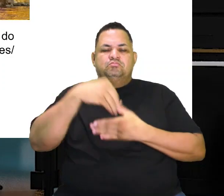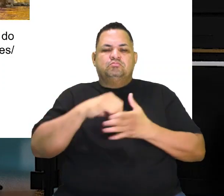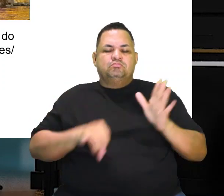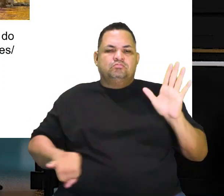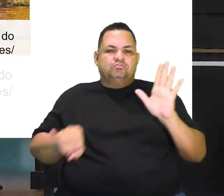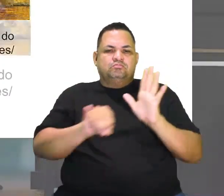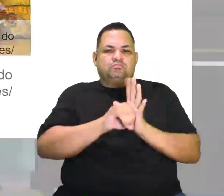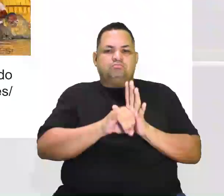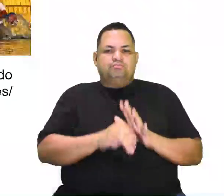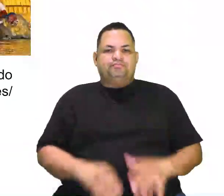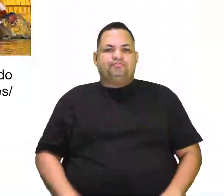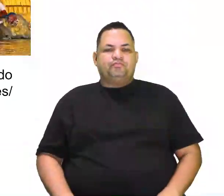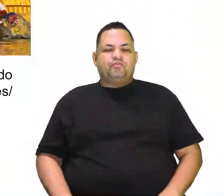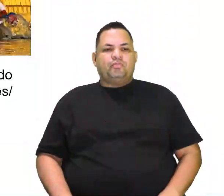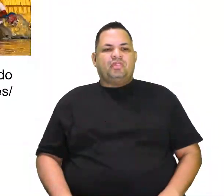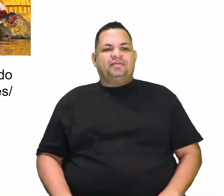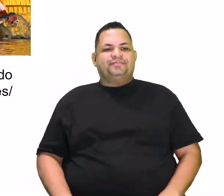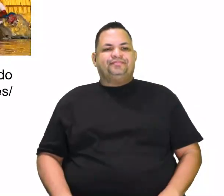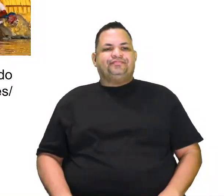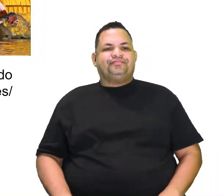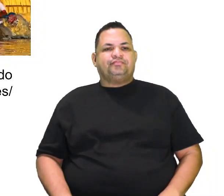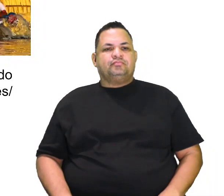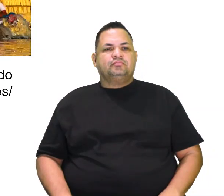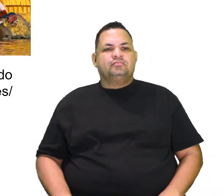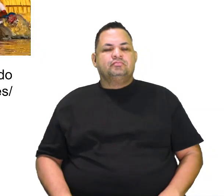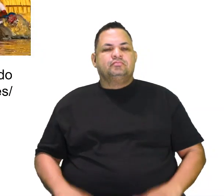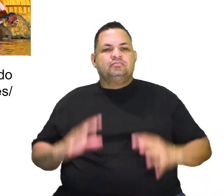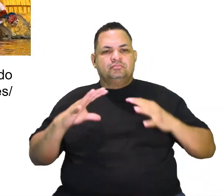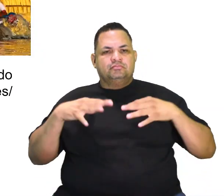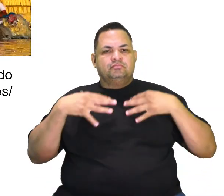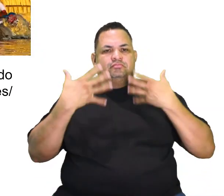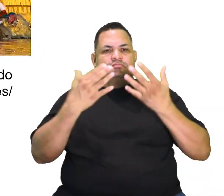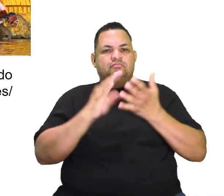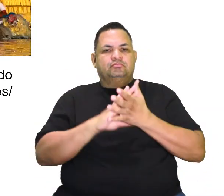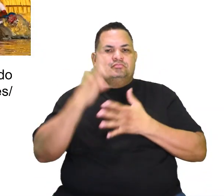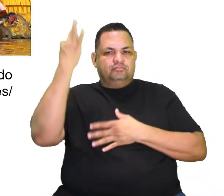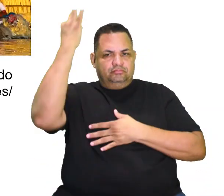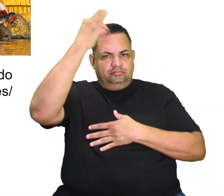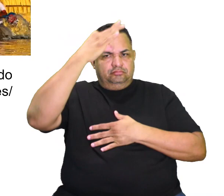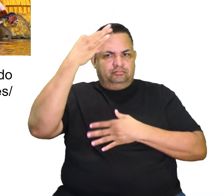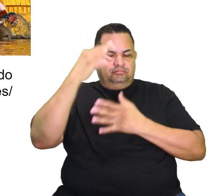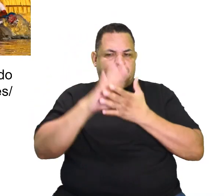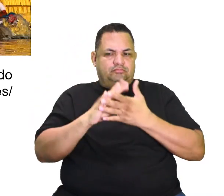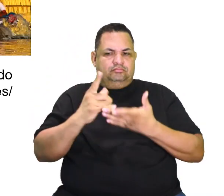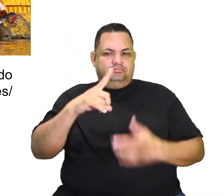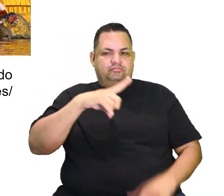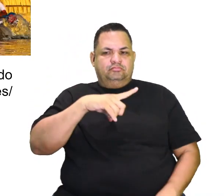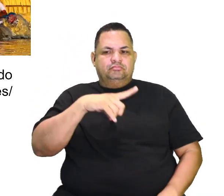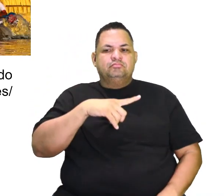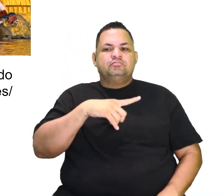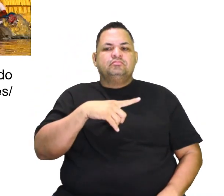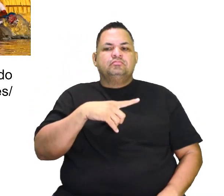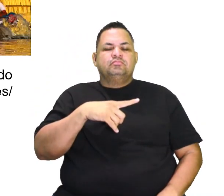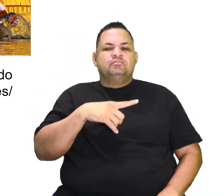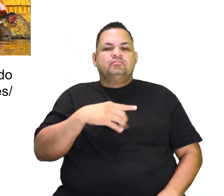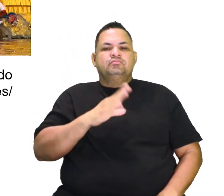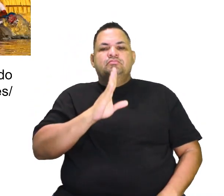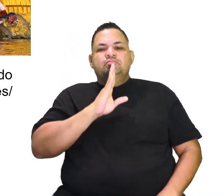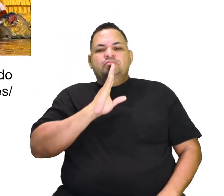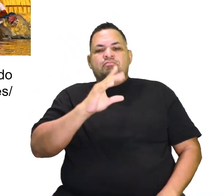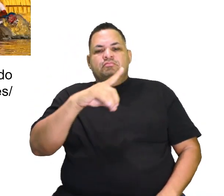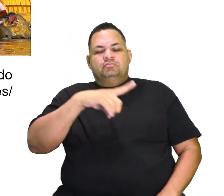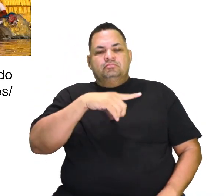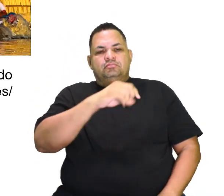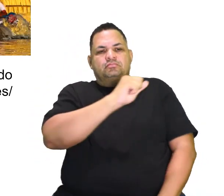vamos conhecer um pouco mais da festa do Divino Espírito Santo. Sei que tem muitos alunos nossos que